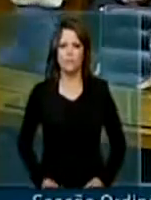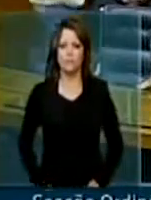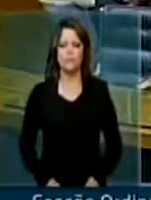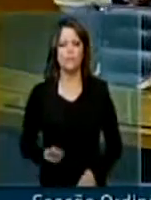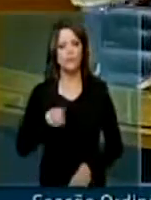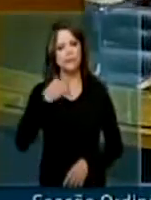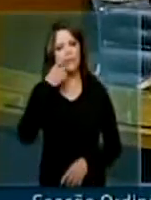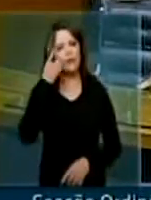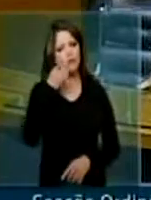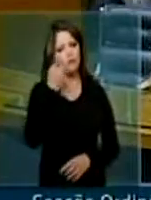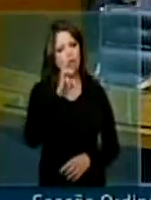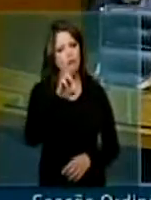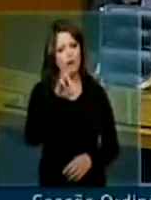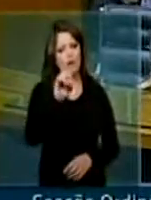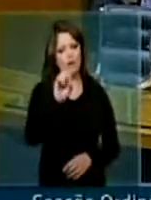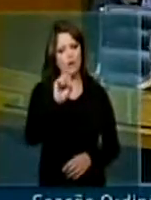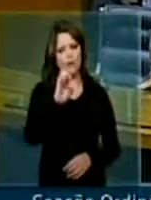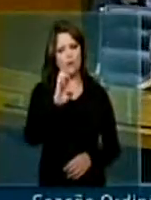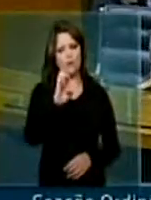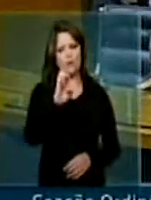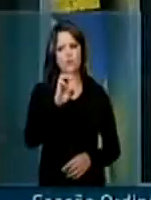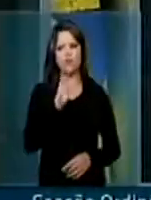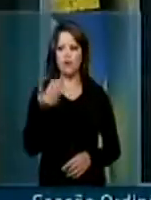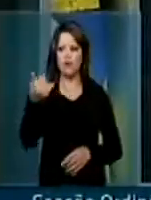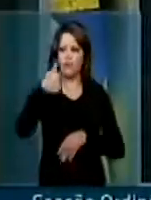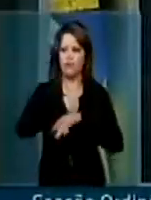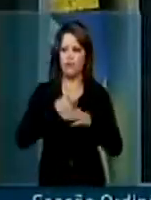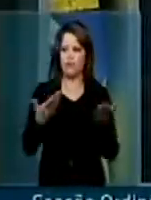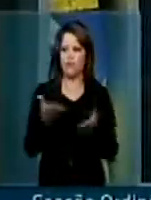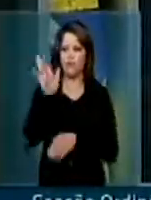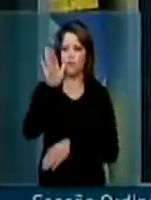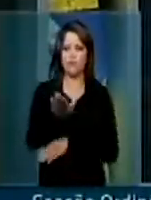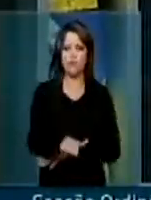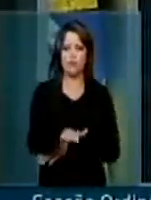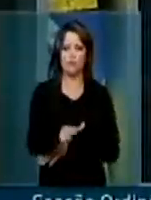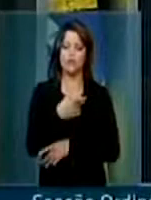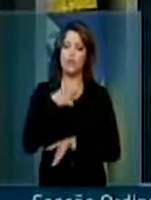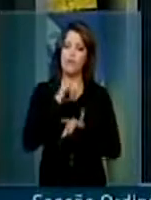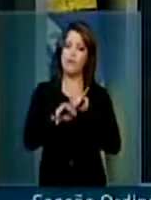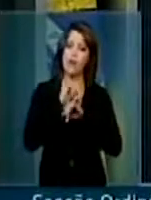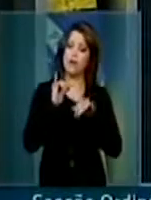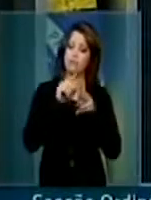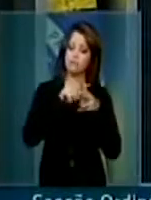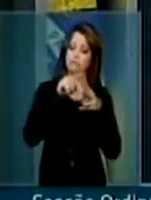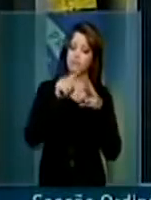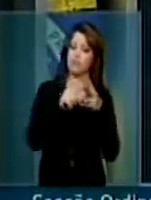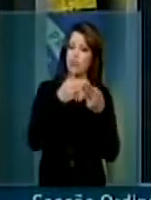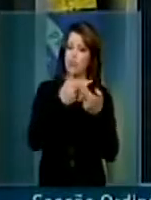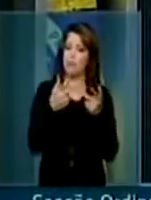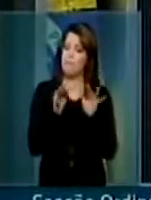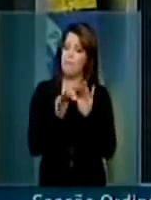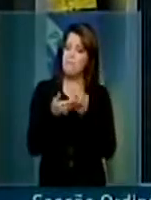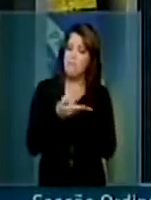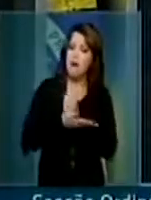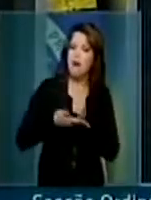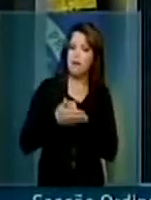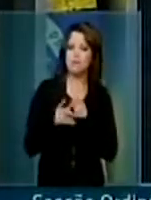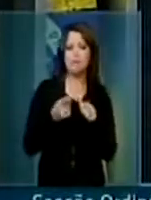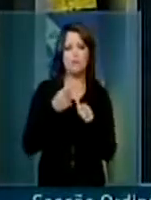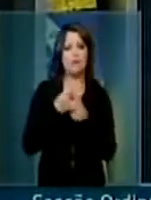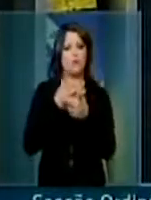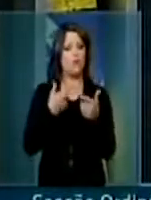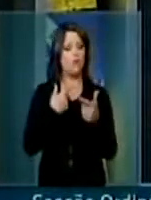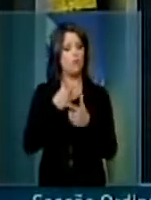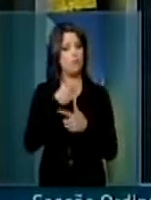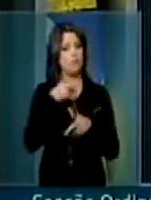deputada Rose, eu venho nessa tarde falar de duas questões básicas. Primeiro, eu